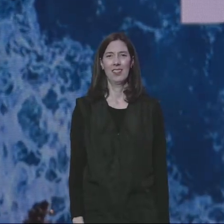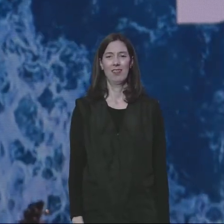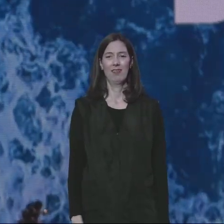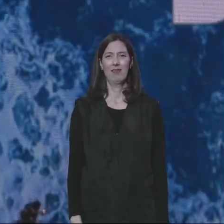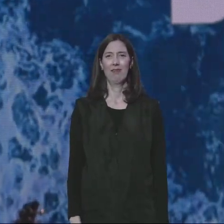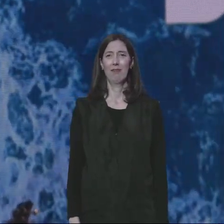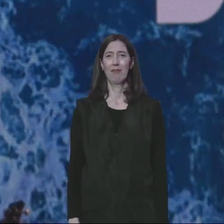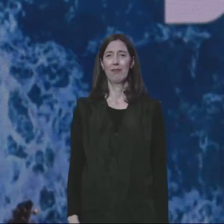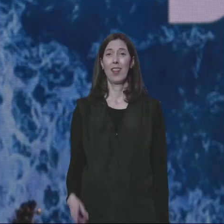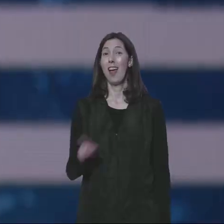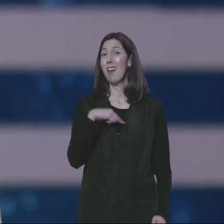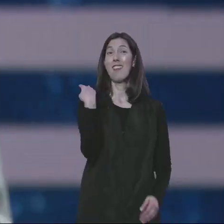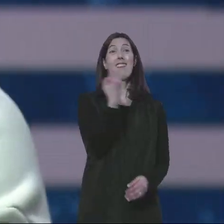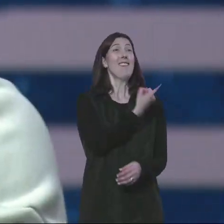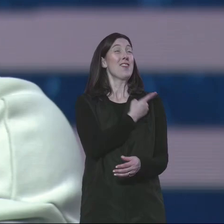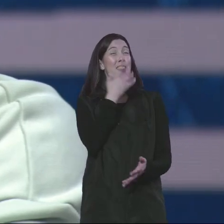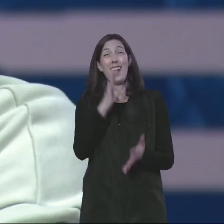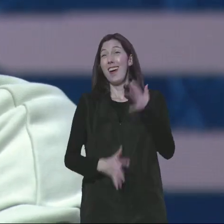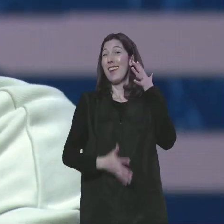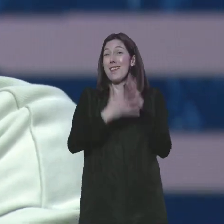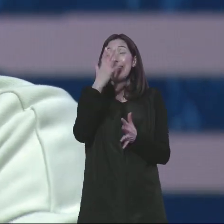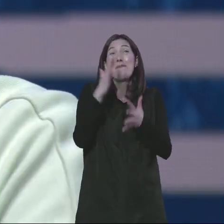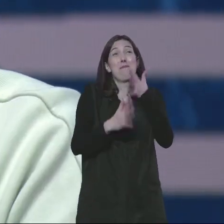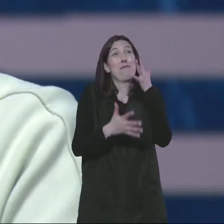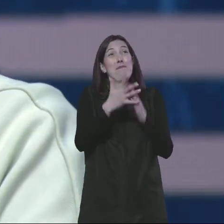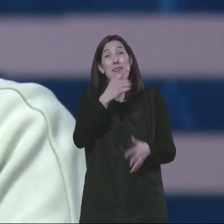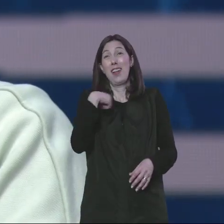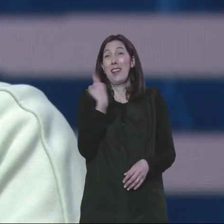E aí a gente se atrapalha com isso aqui.